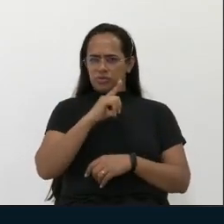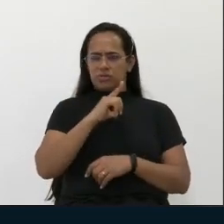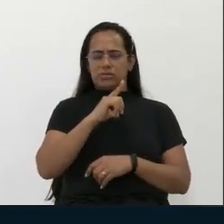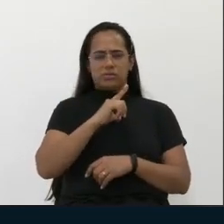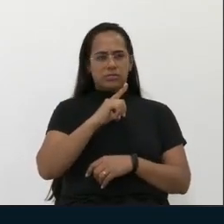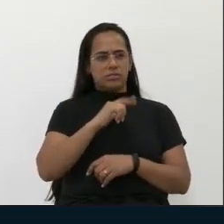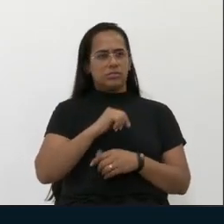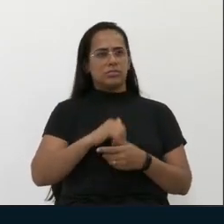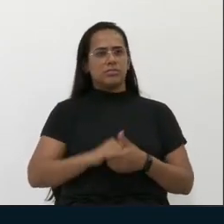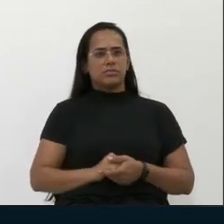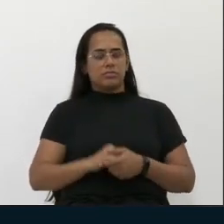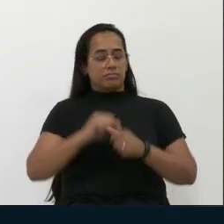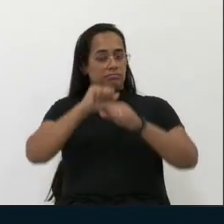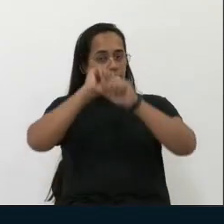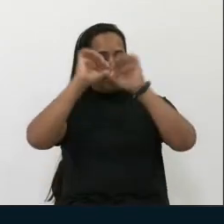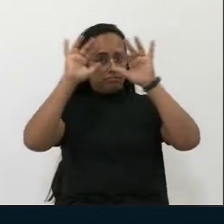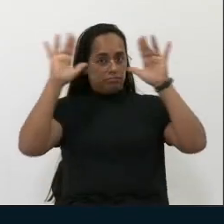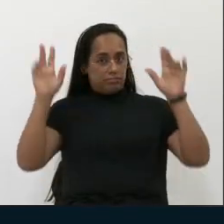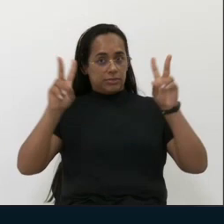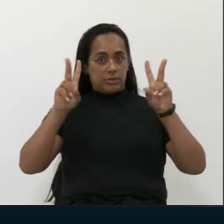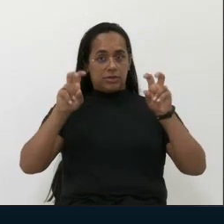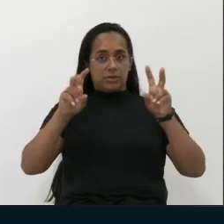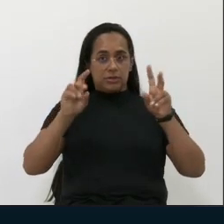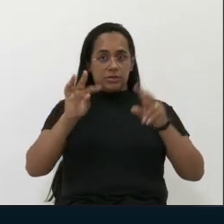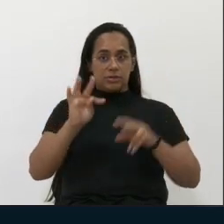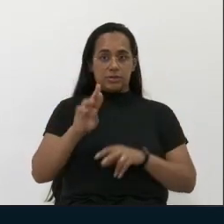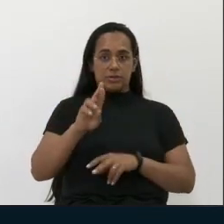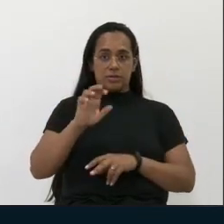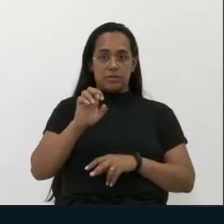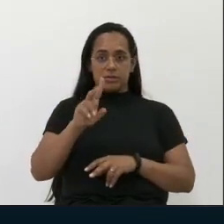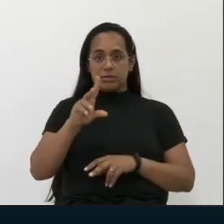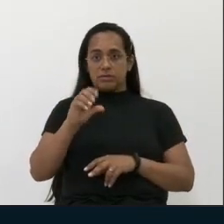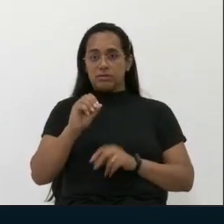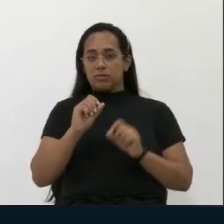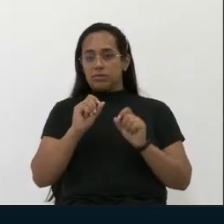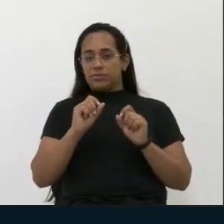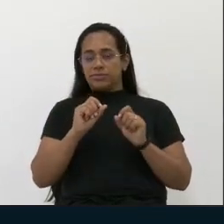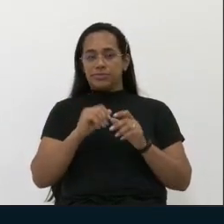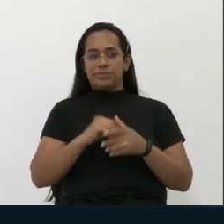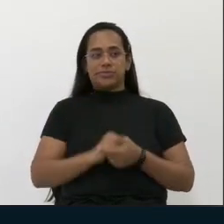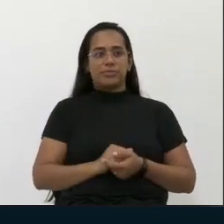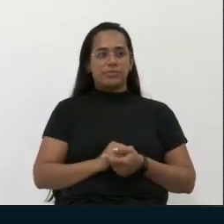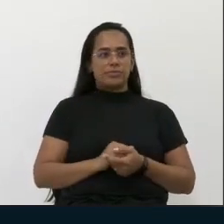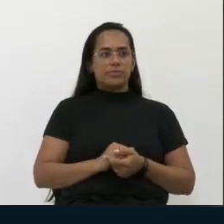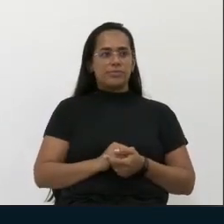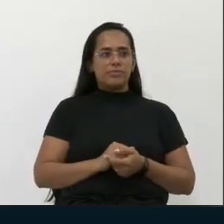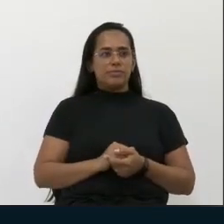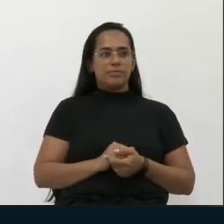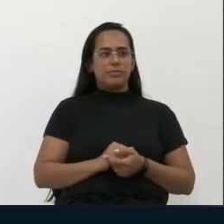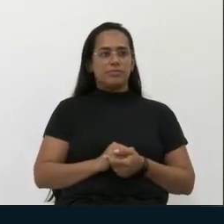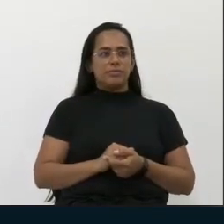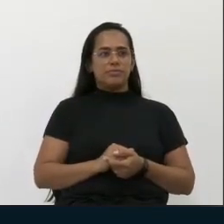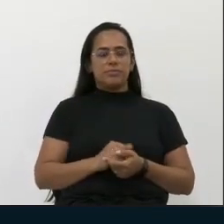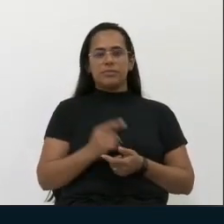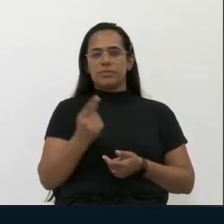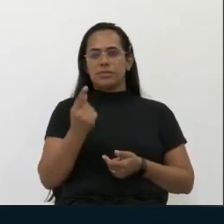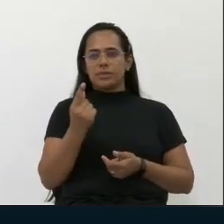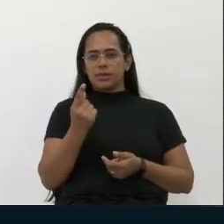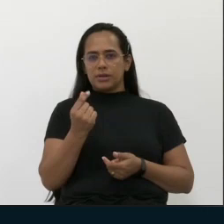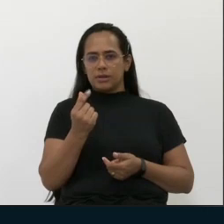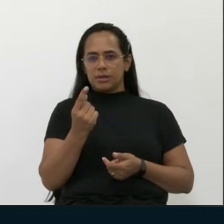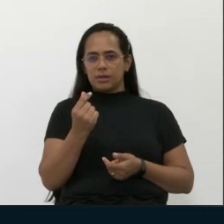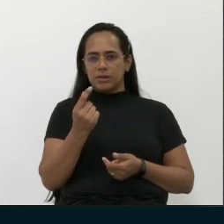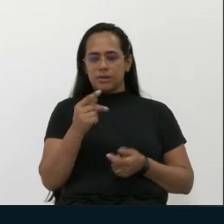bem claro que essa questão do Trevo, e aí voltando para o presidente... não existe nenhum centavo do